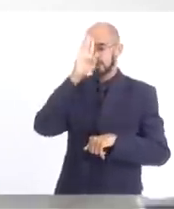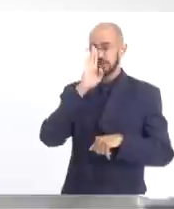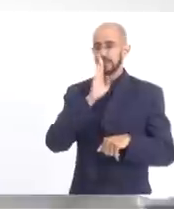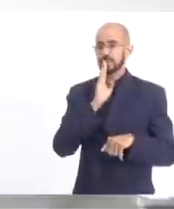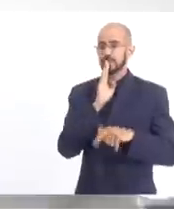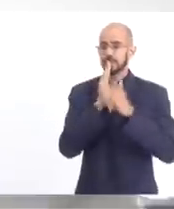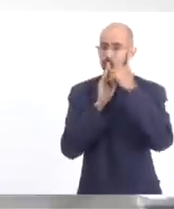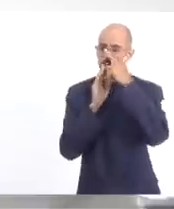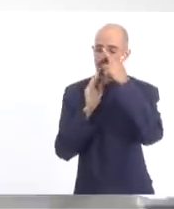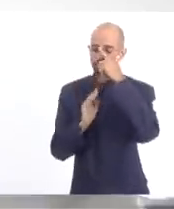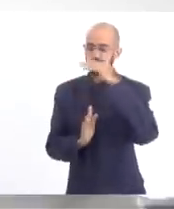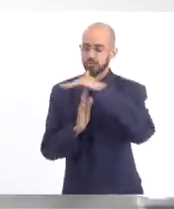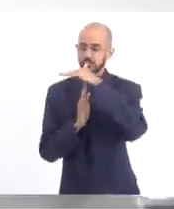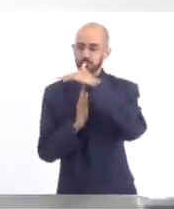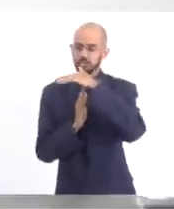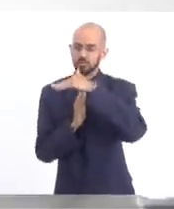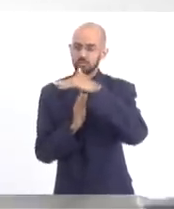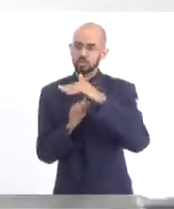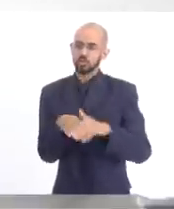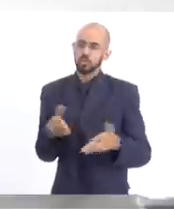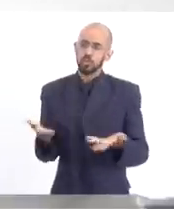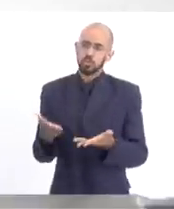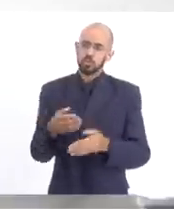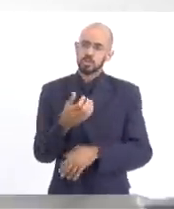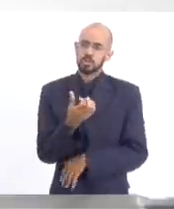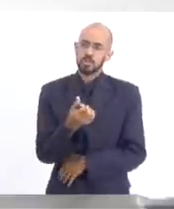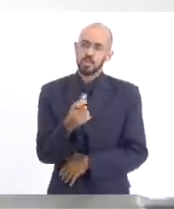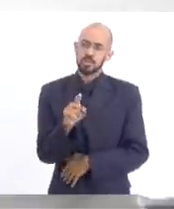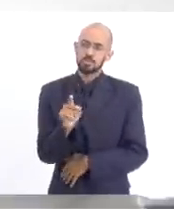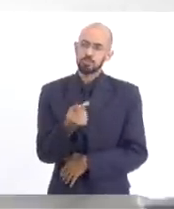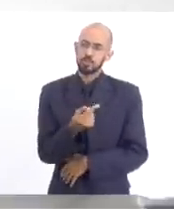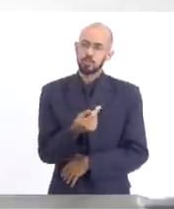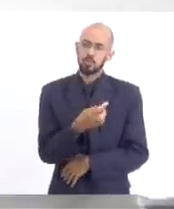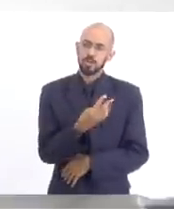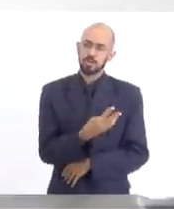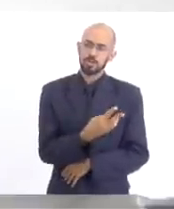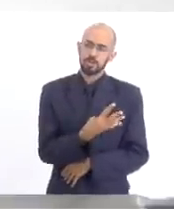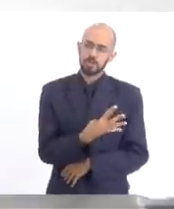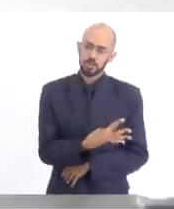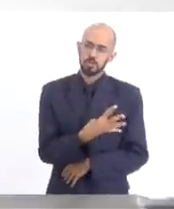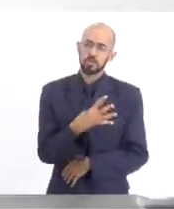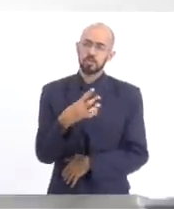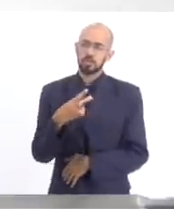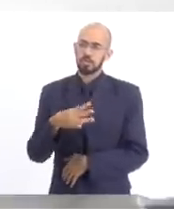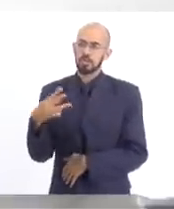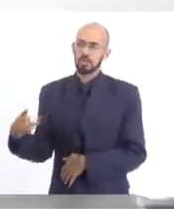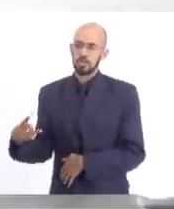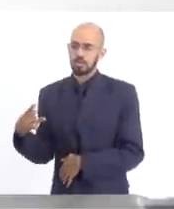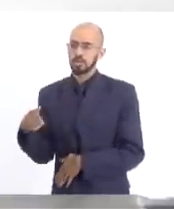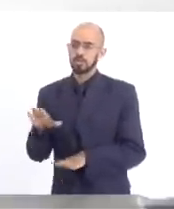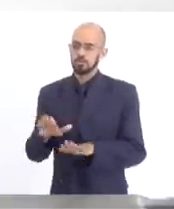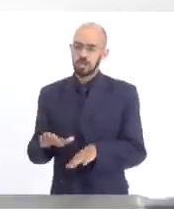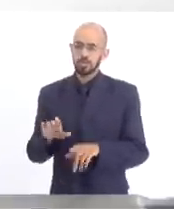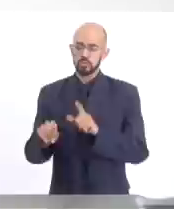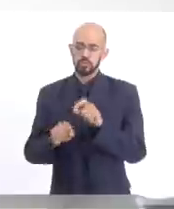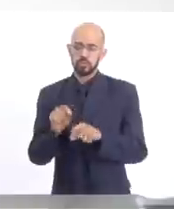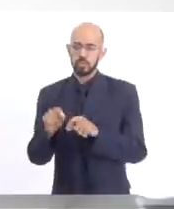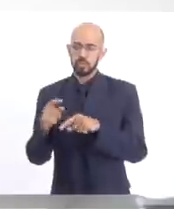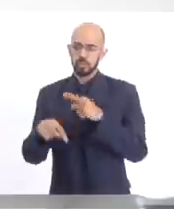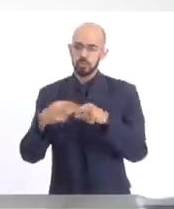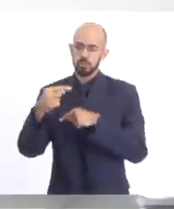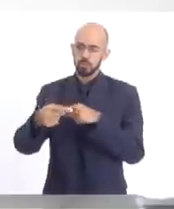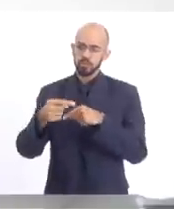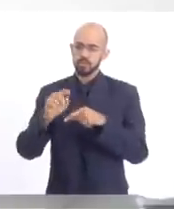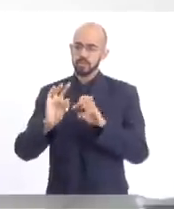do teto do que hoje é 6.433. Mas as posteriores à promulgação da lei vai ter que ser sobre toda